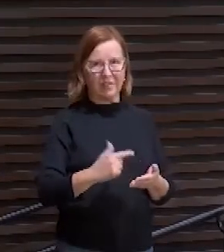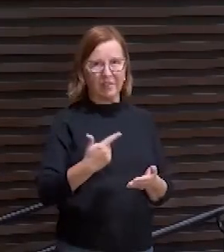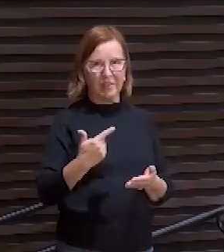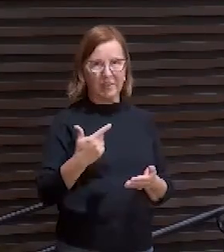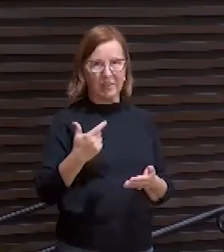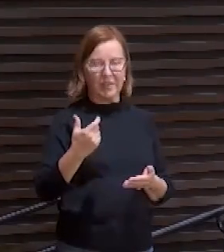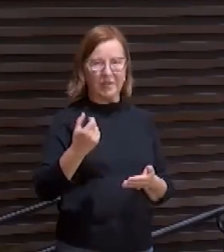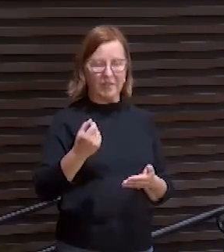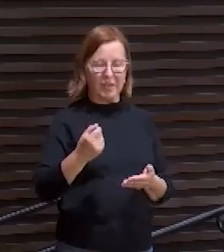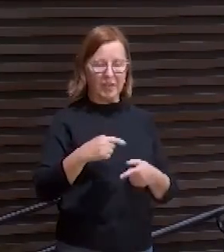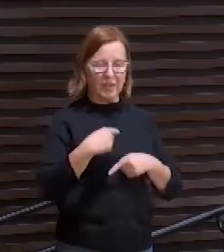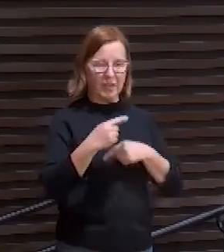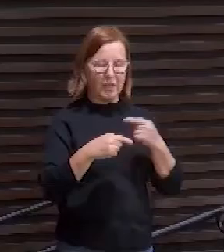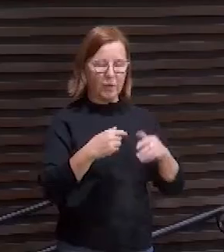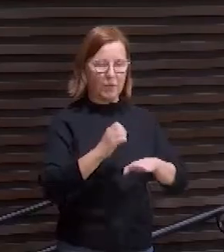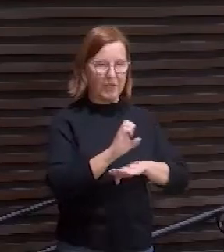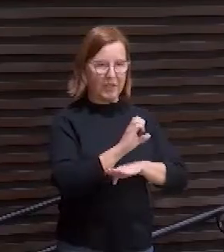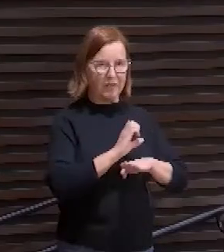e 9.